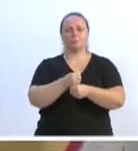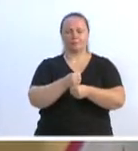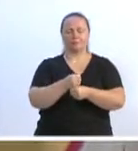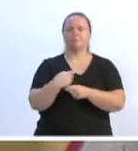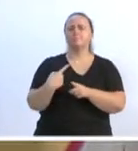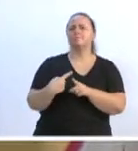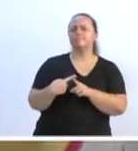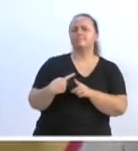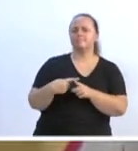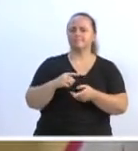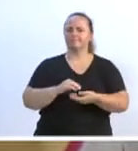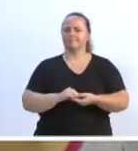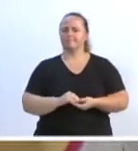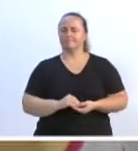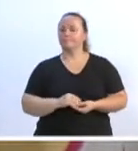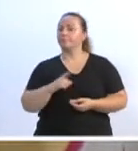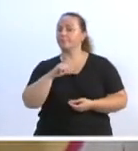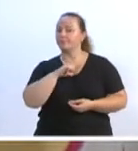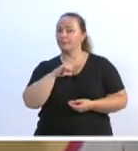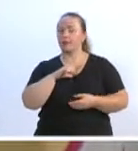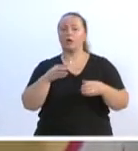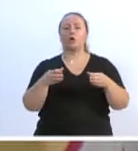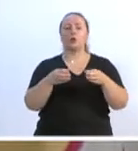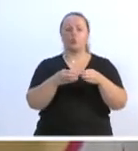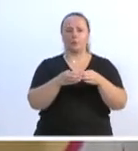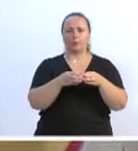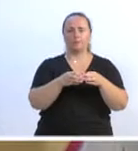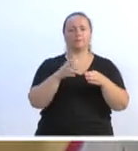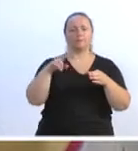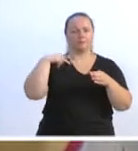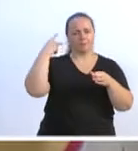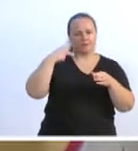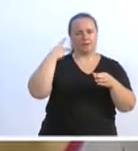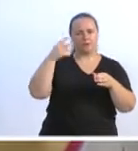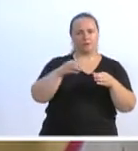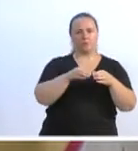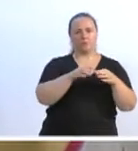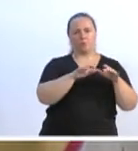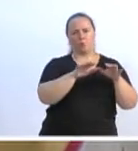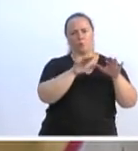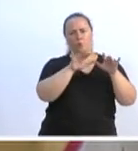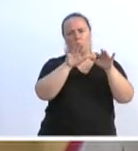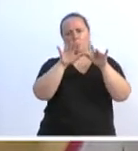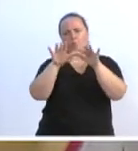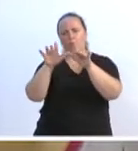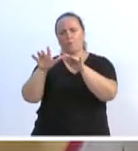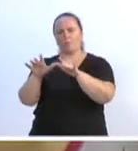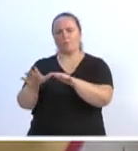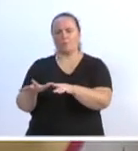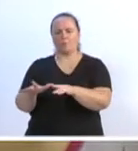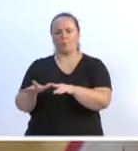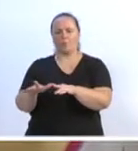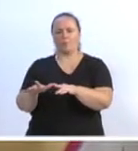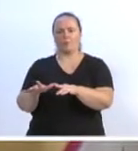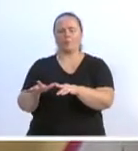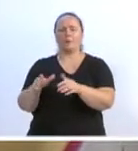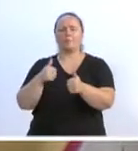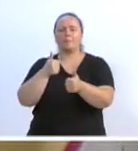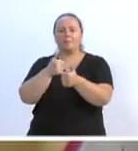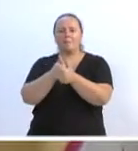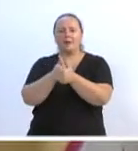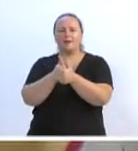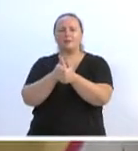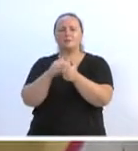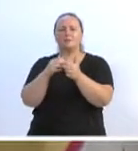comitiva com todos os vereadores desta casa foi até a barragem de josé bater eu